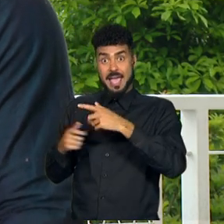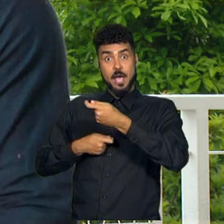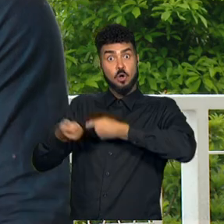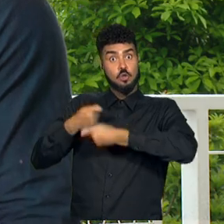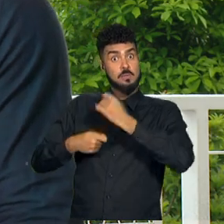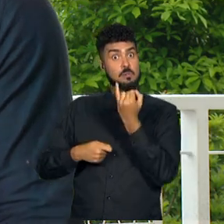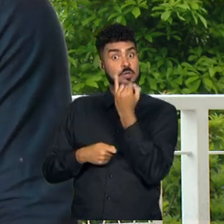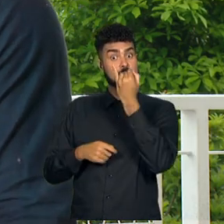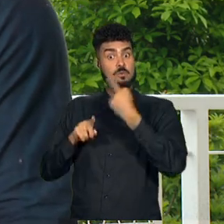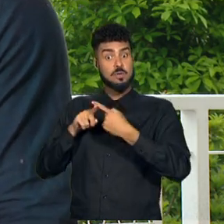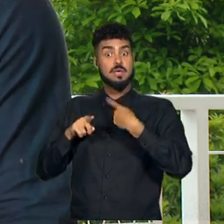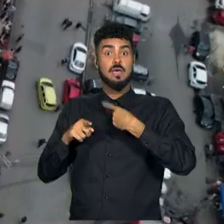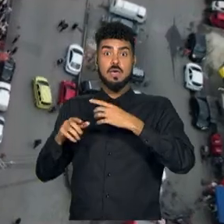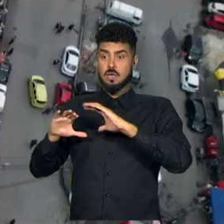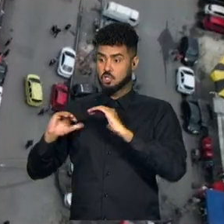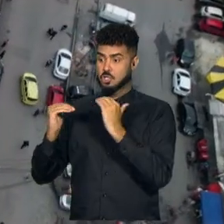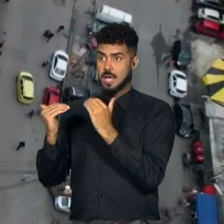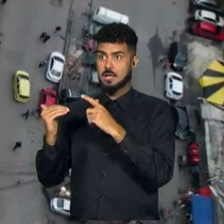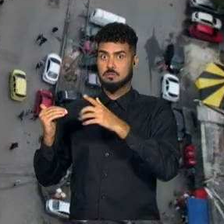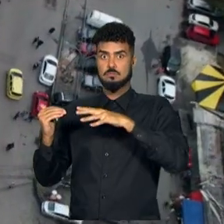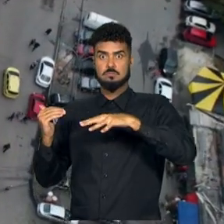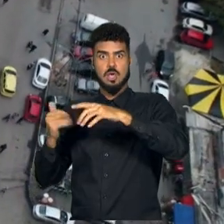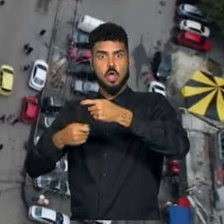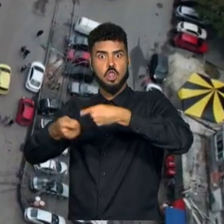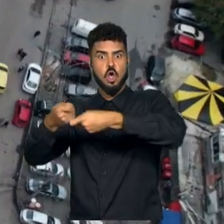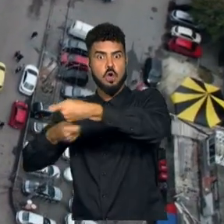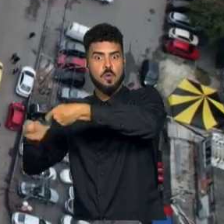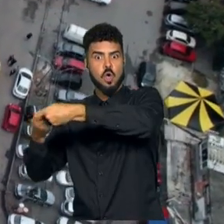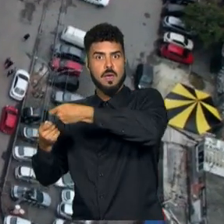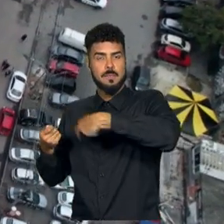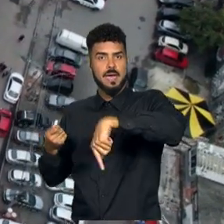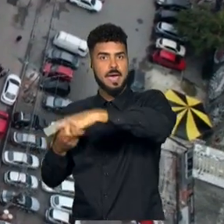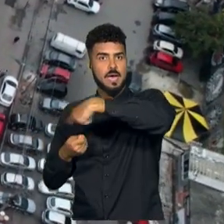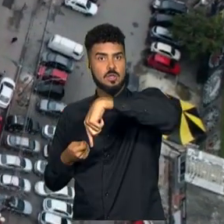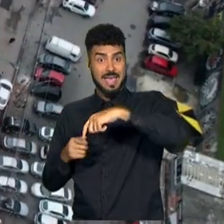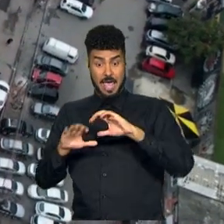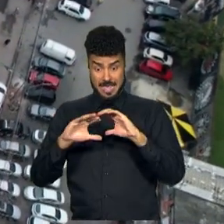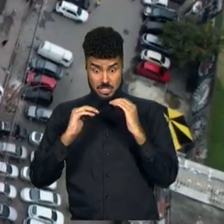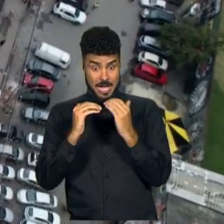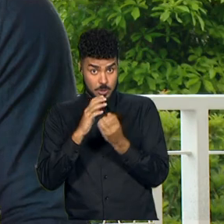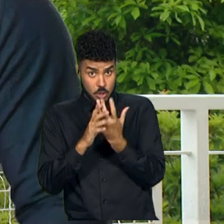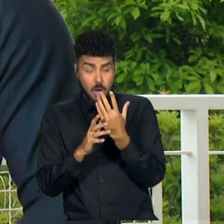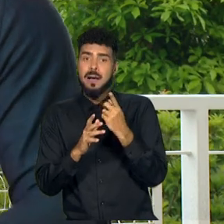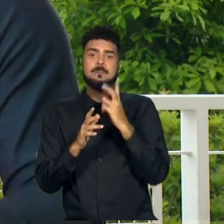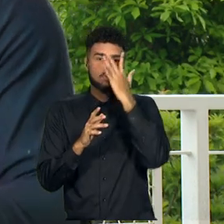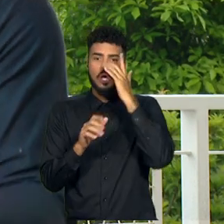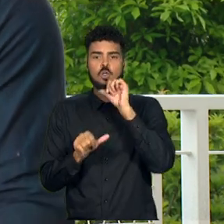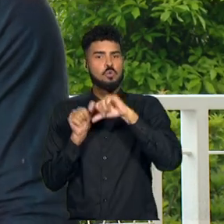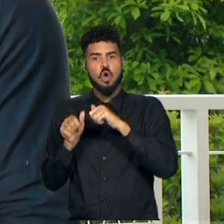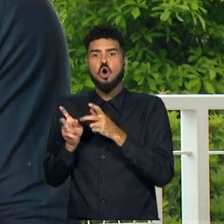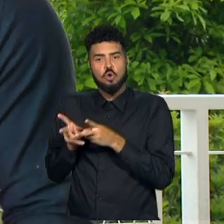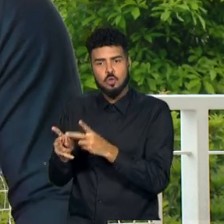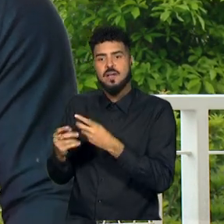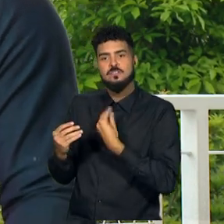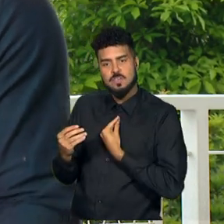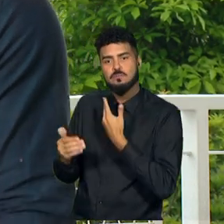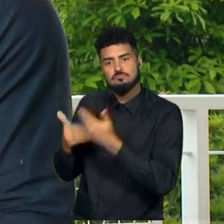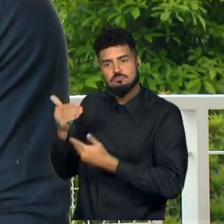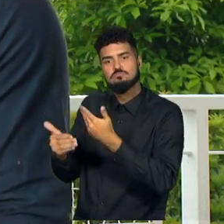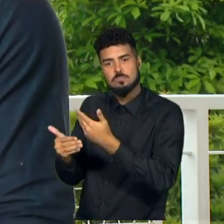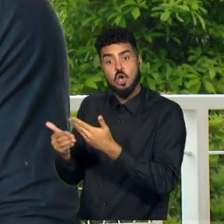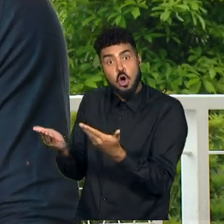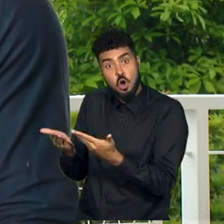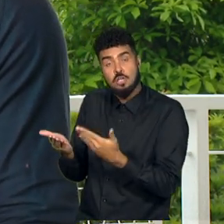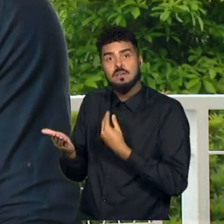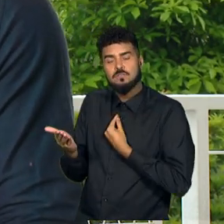econômico até para o próprio dia a dia do estádio. Mesmo com a construção do estádio, essas pessoas continuaram ali vivendo, continuaram fazendo a sua vida e que hoje